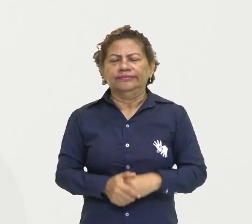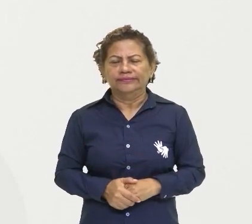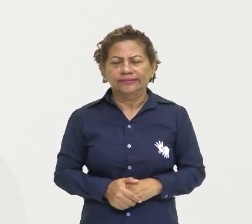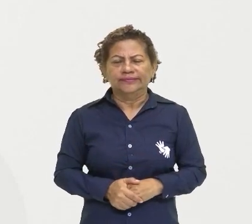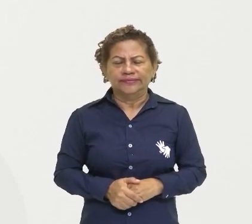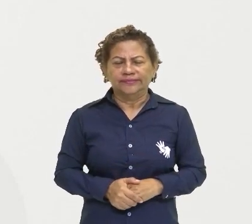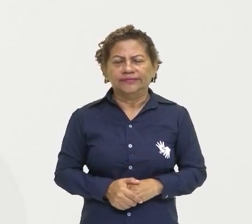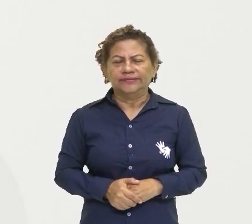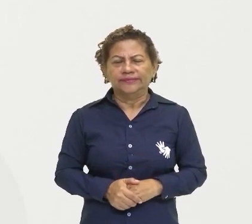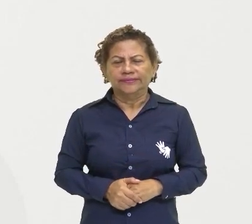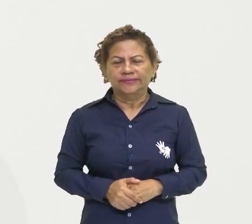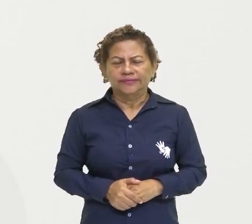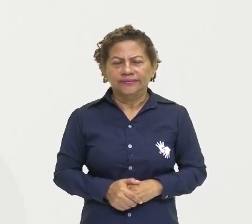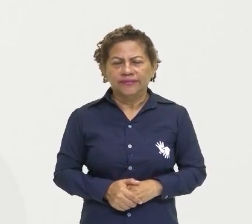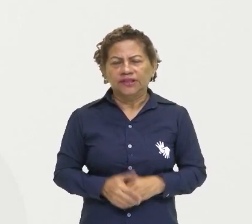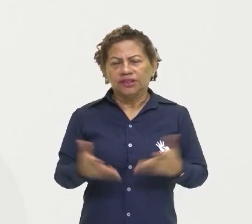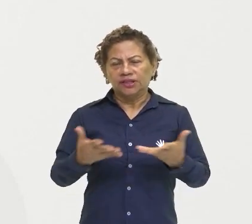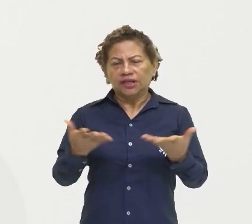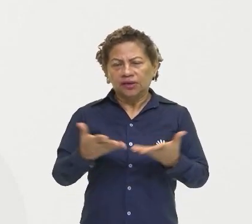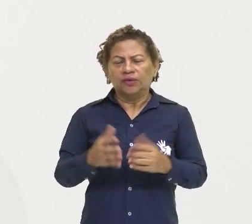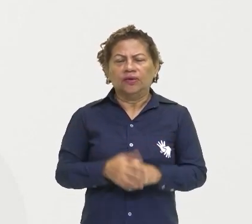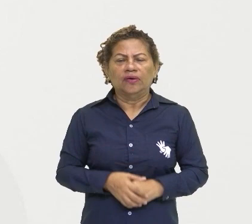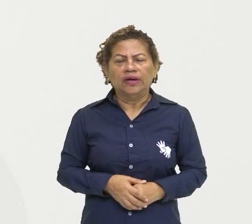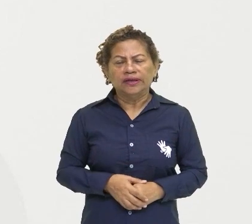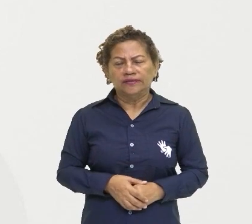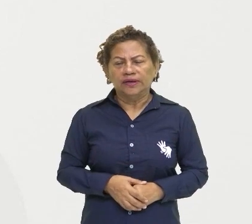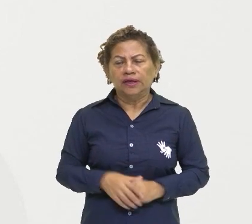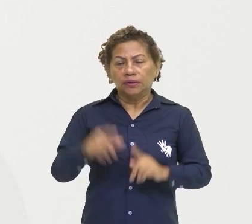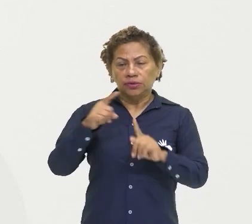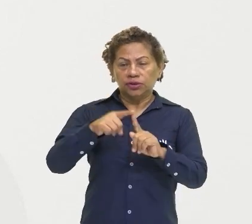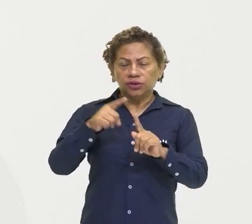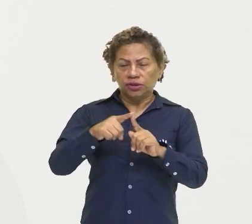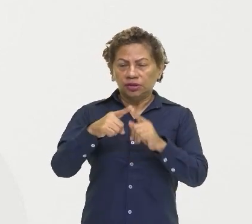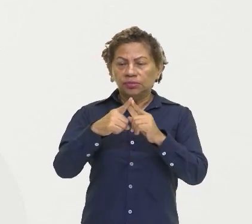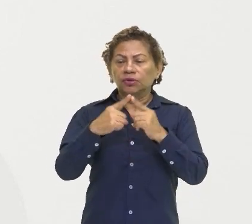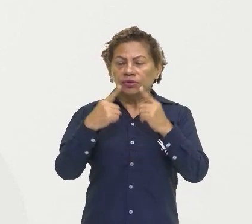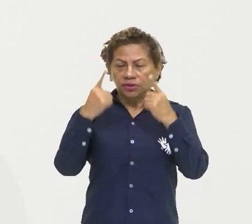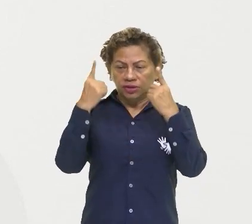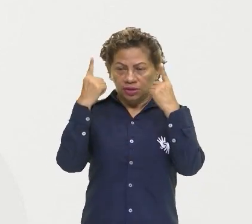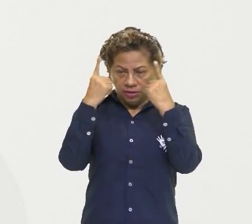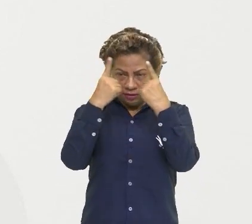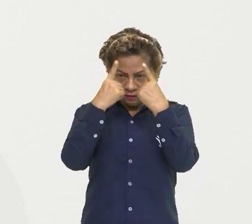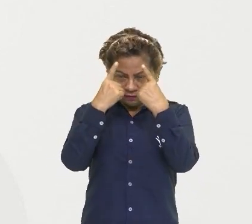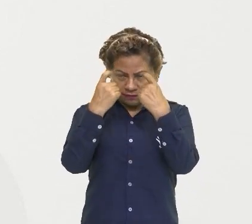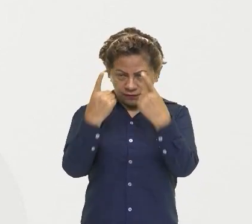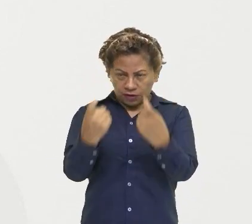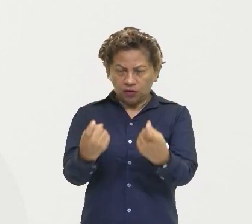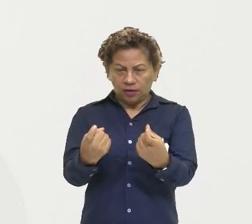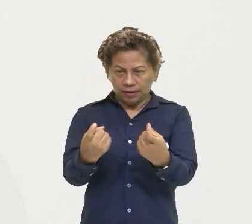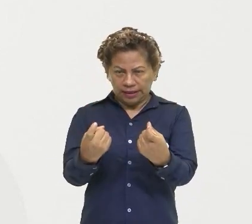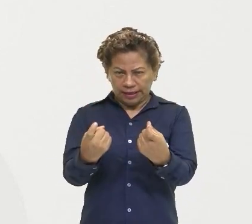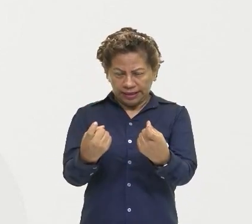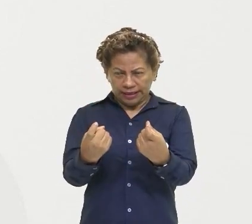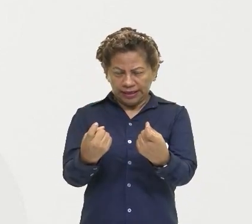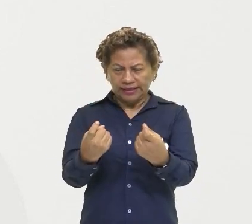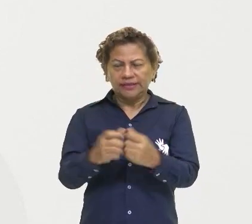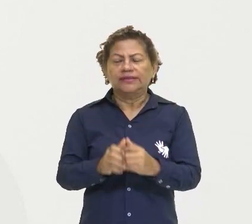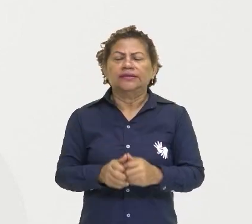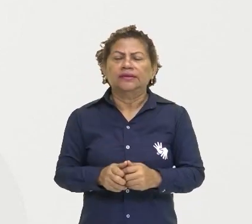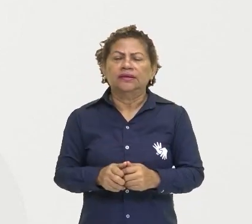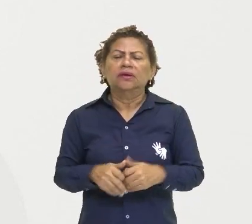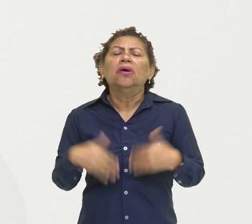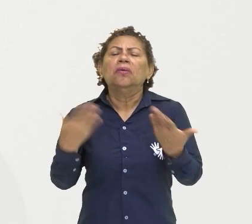do país. Chegamos aos tipos de violência, tá bom? E aqui eu destaco a violência física. Violência física é